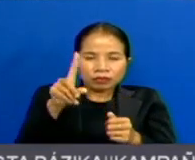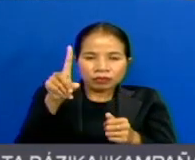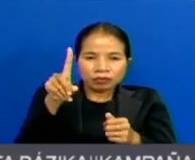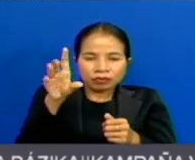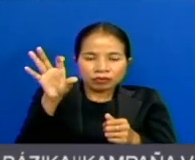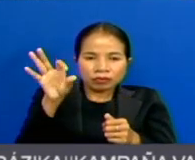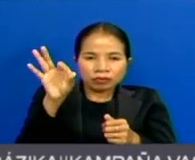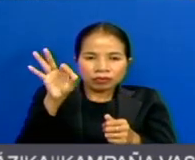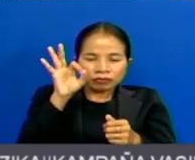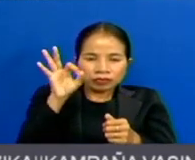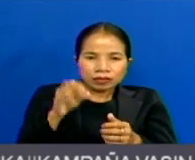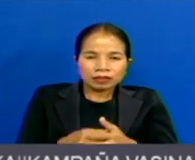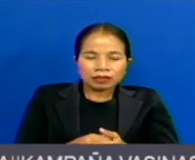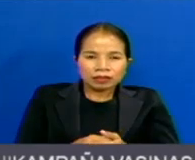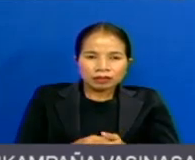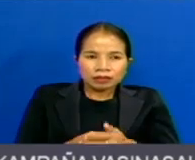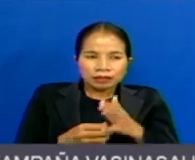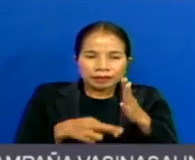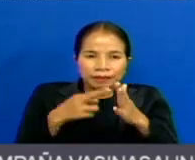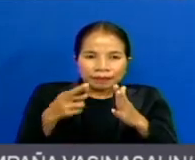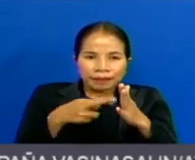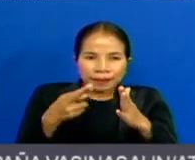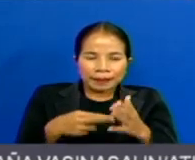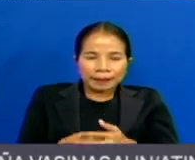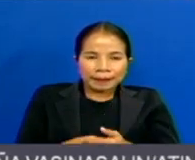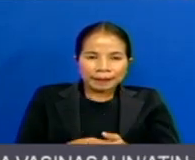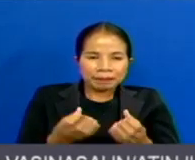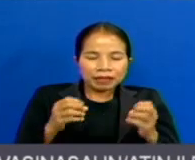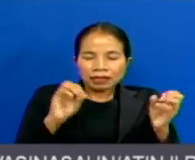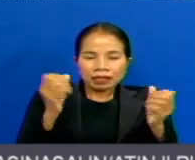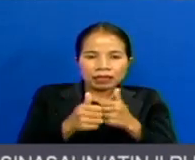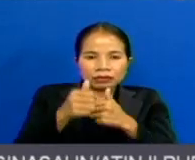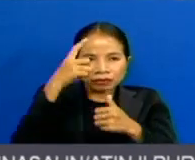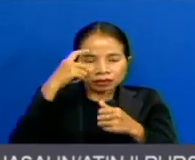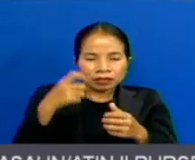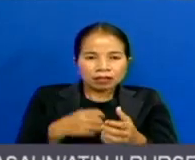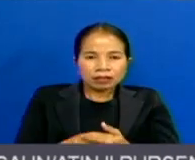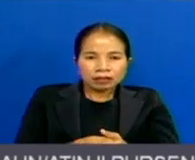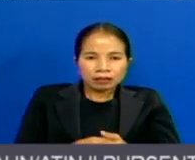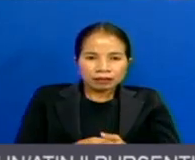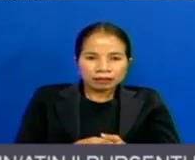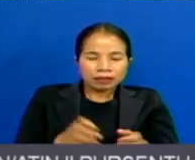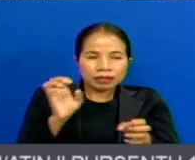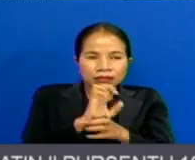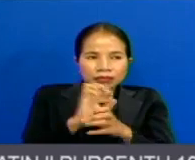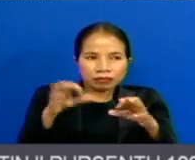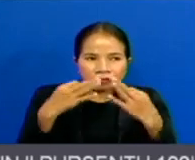maktuir orientação, para o latir, para condições economia e